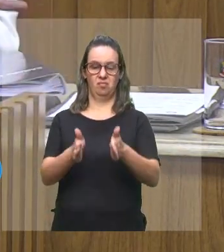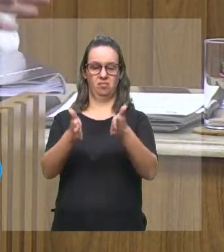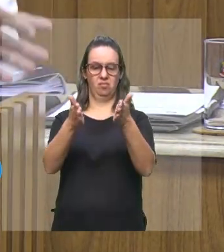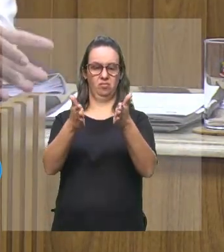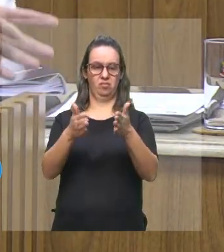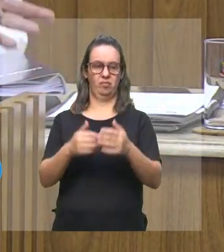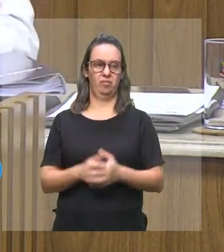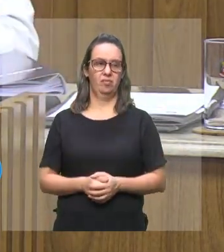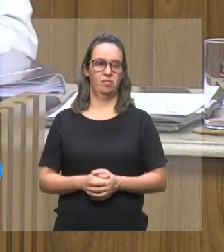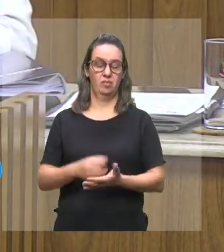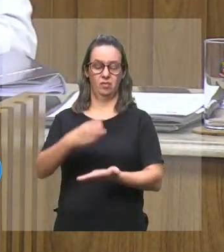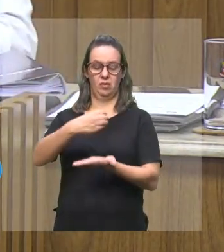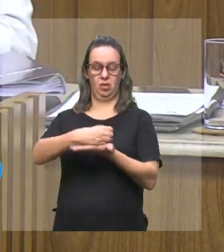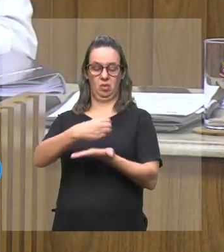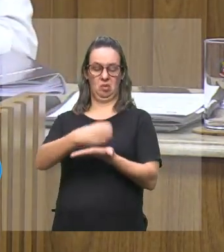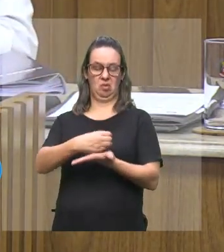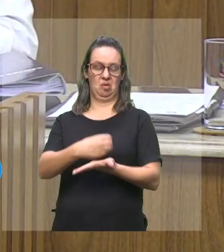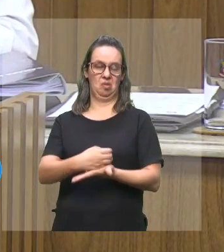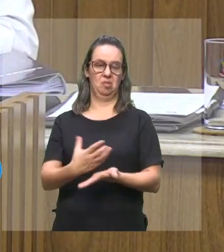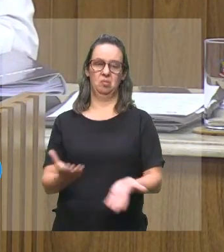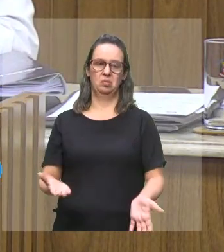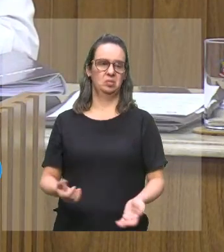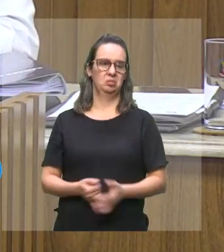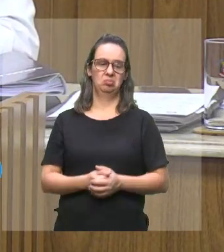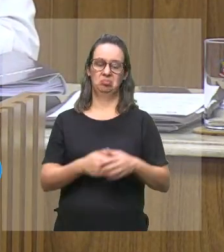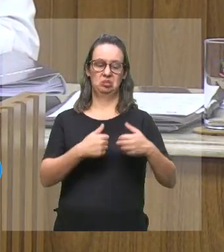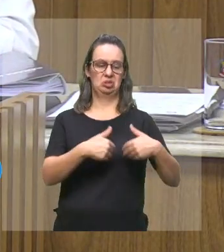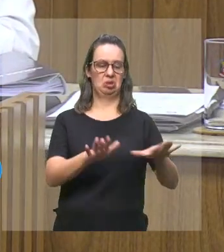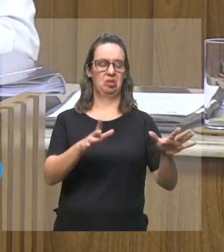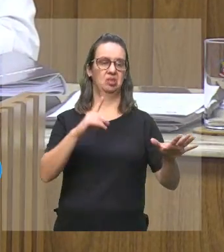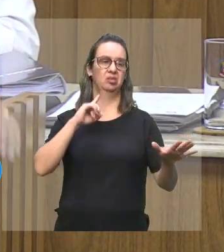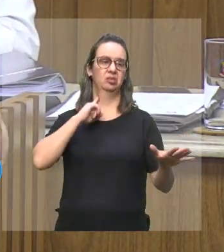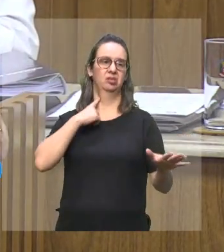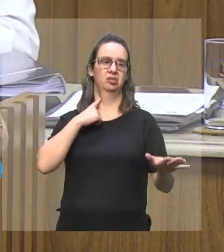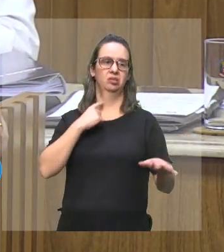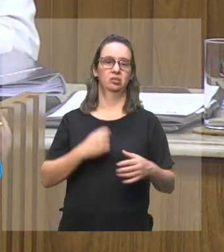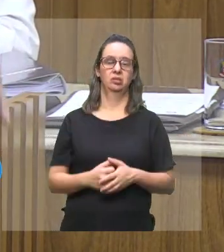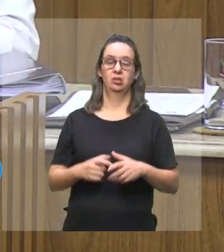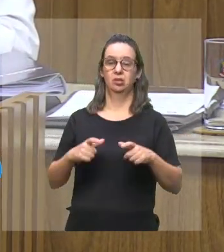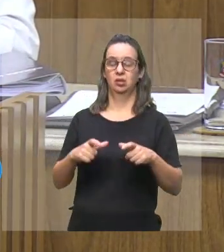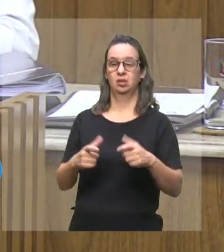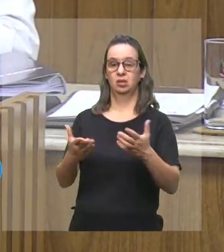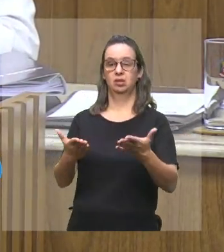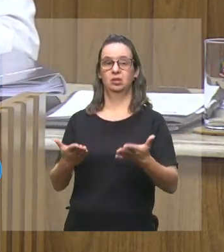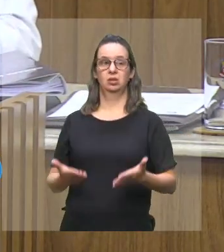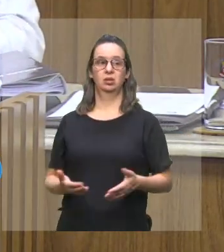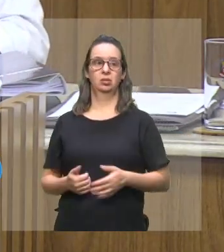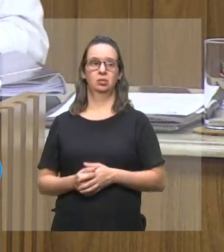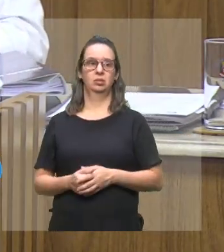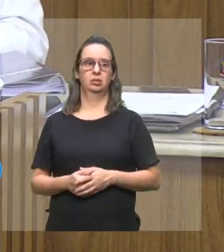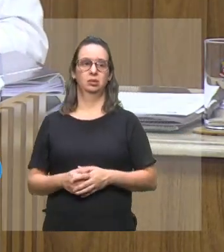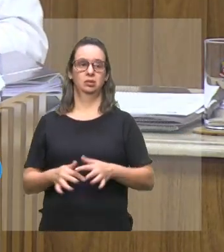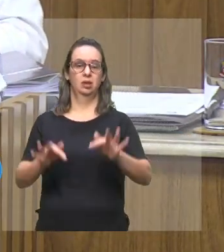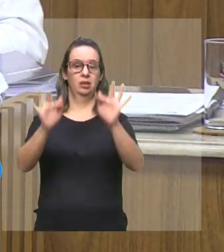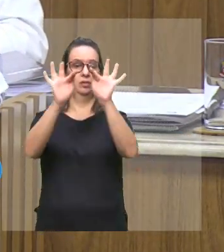ali nós recebemos toda semana, na Praça da Bíblia, a Feira Livre. E é só ir lá, passar, olhar e